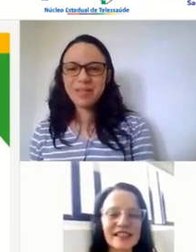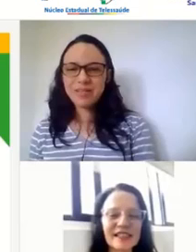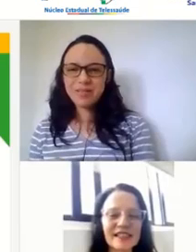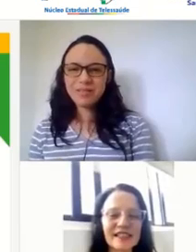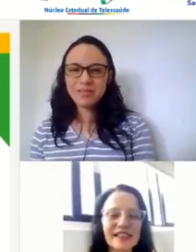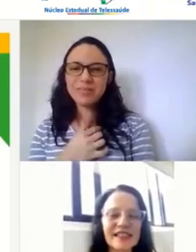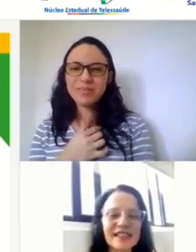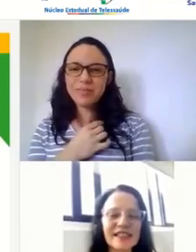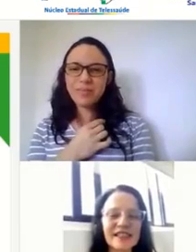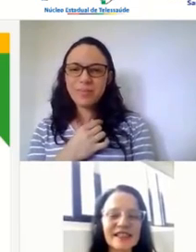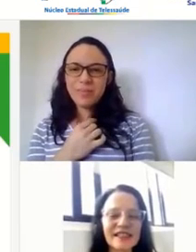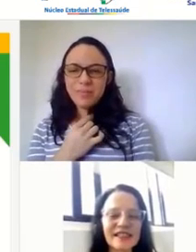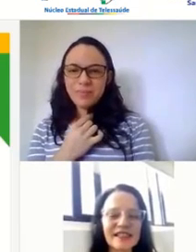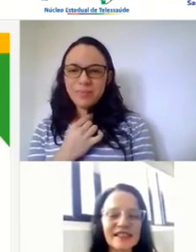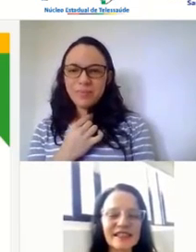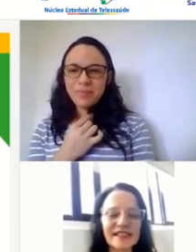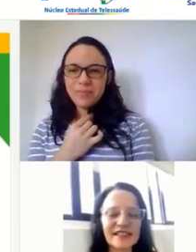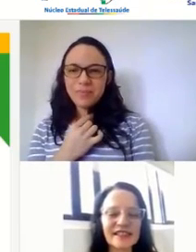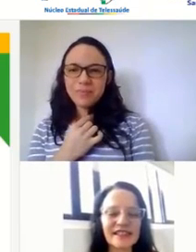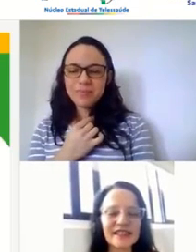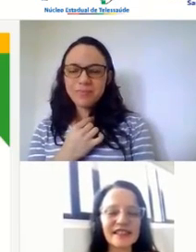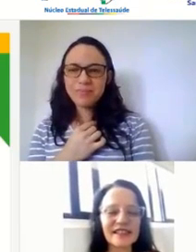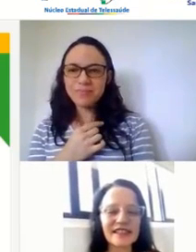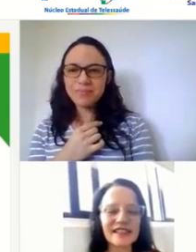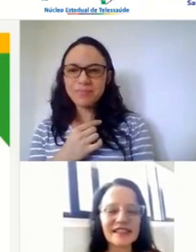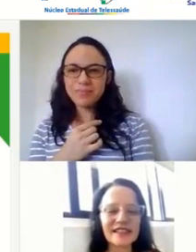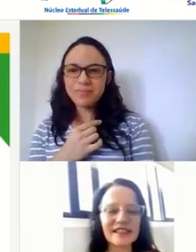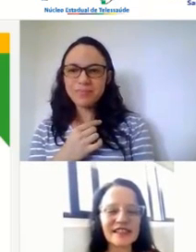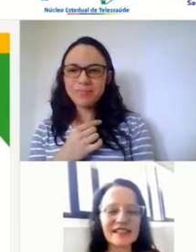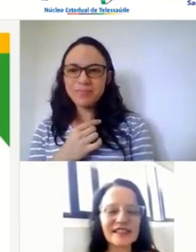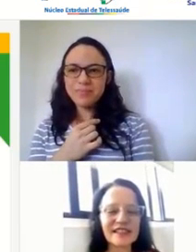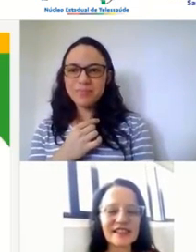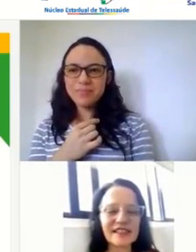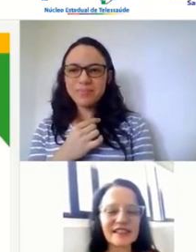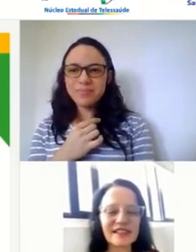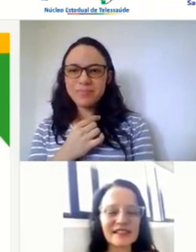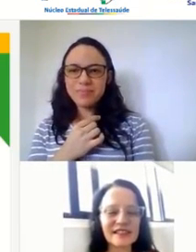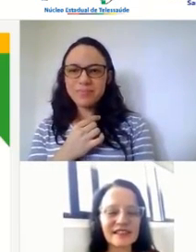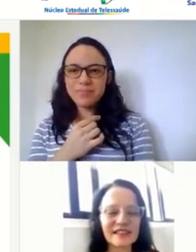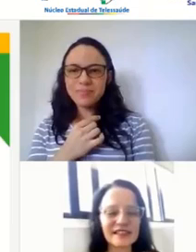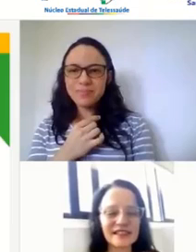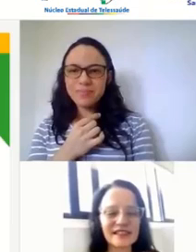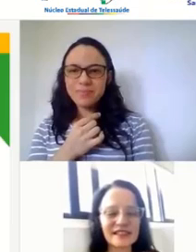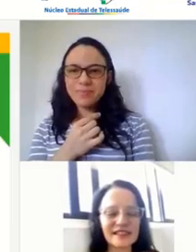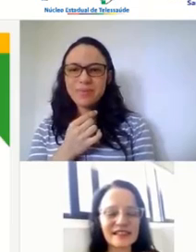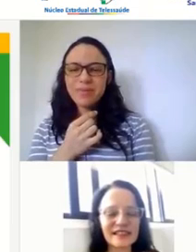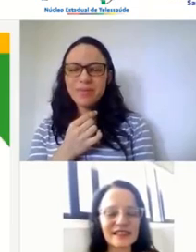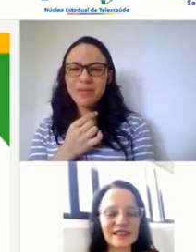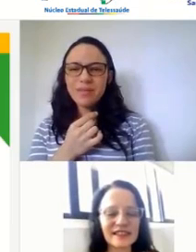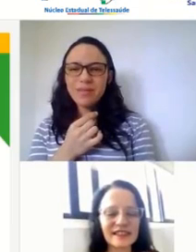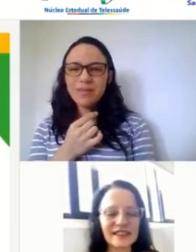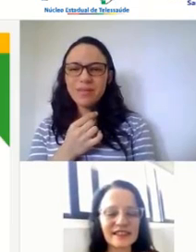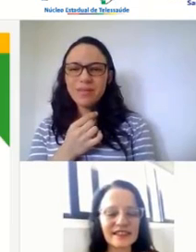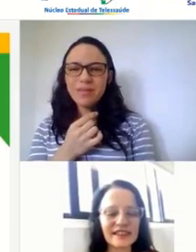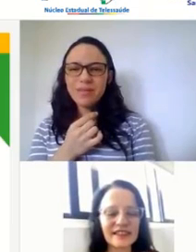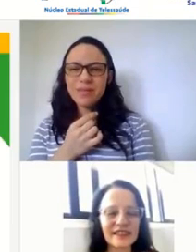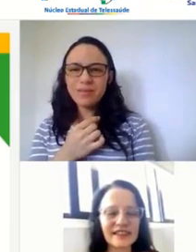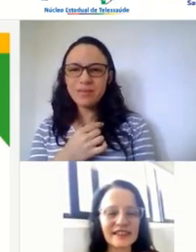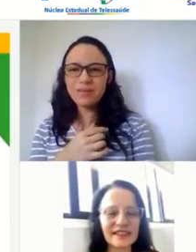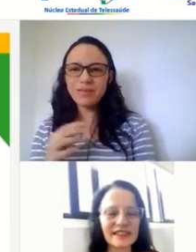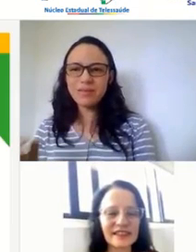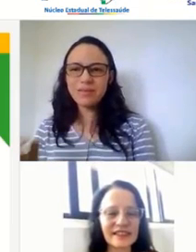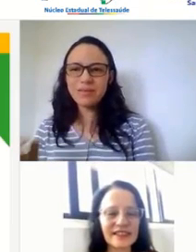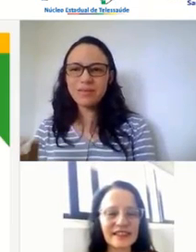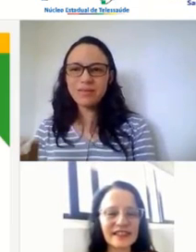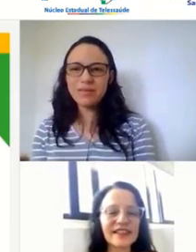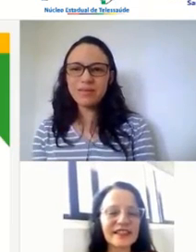vídeo da máscara artesanal foram as enfermeiras sch fizeram e ele também está disponível no canal do